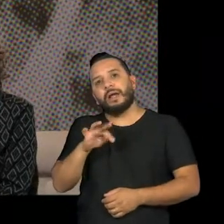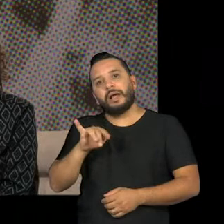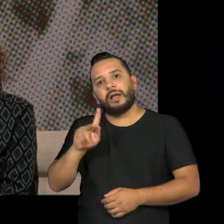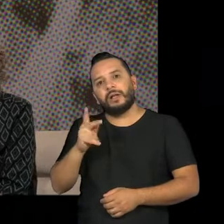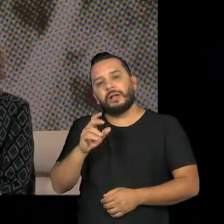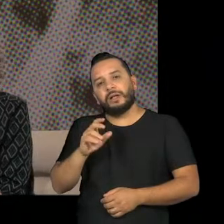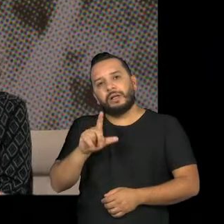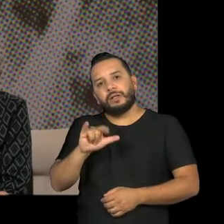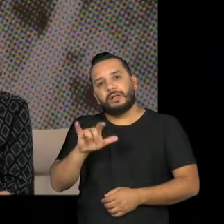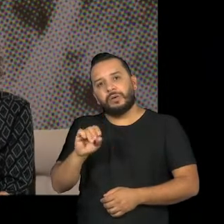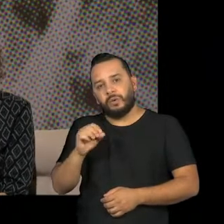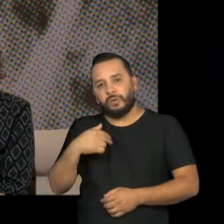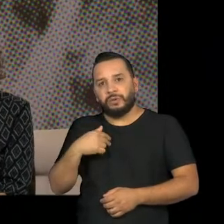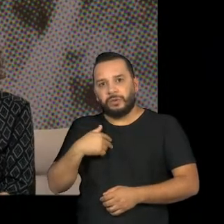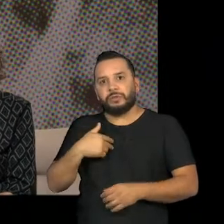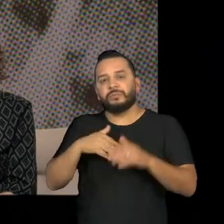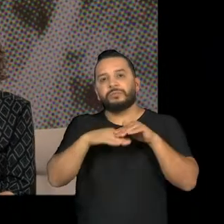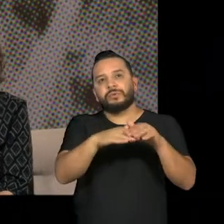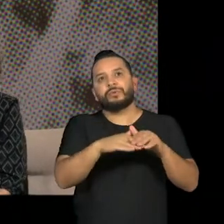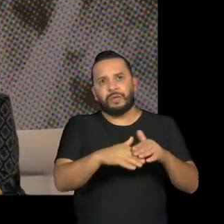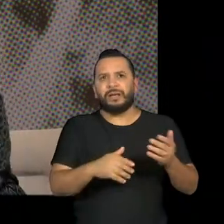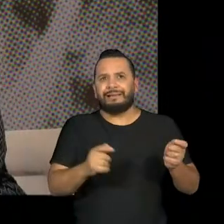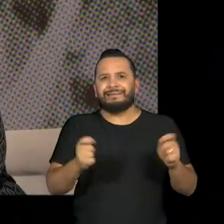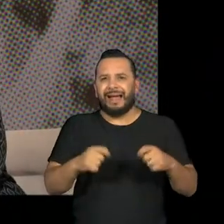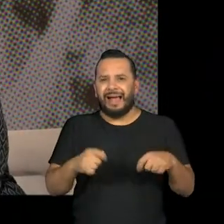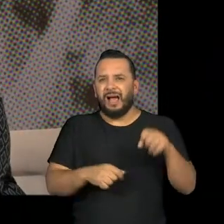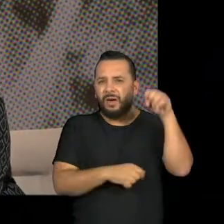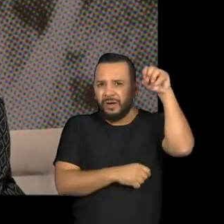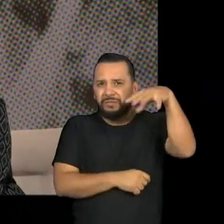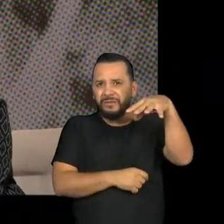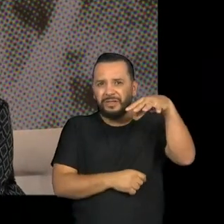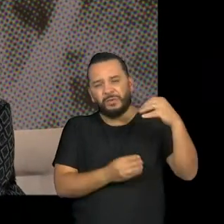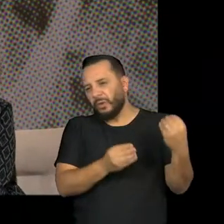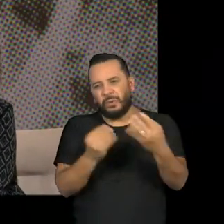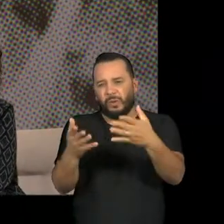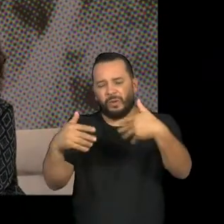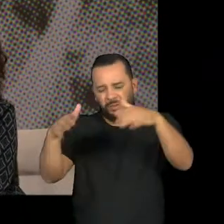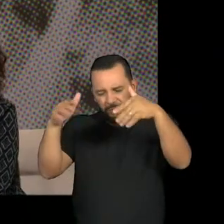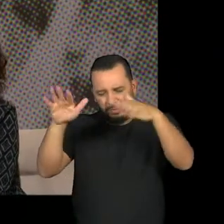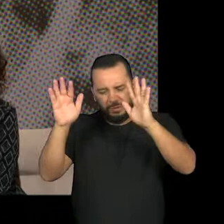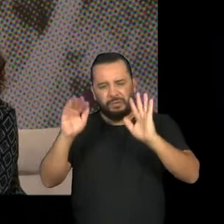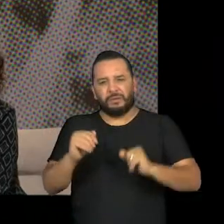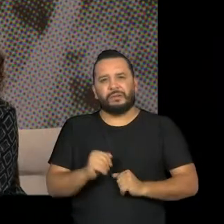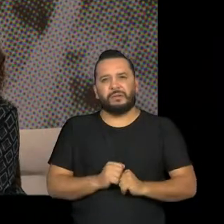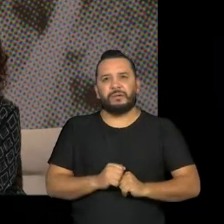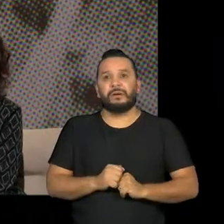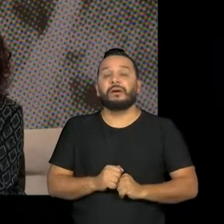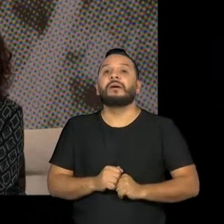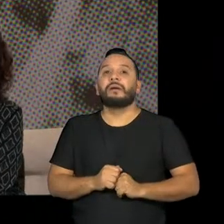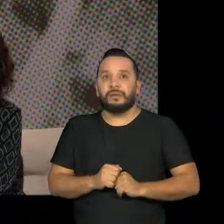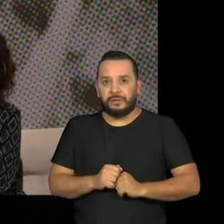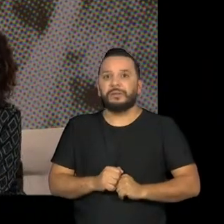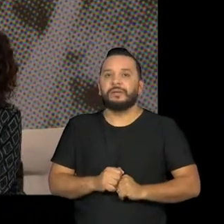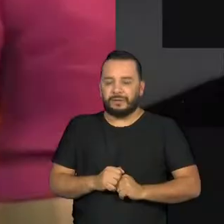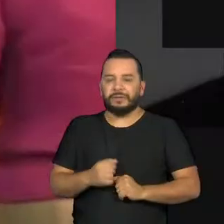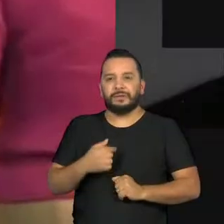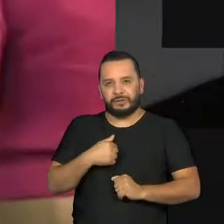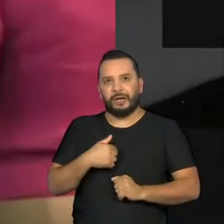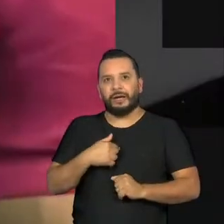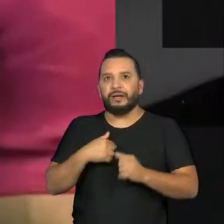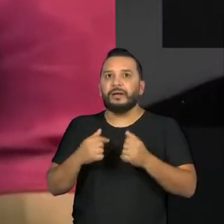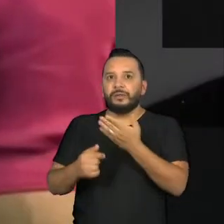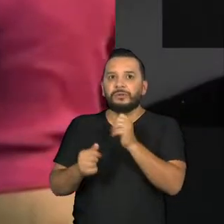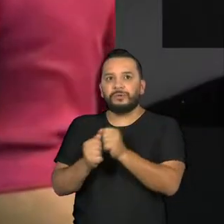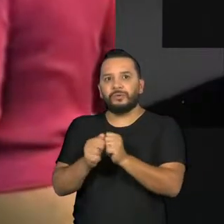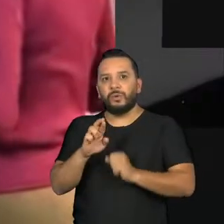nos disse isso, a gente foi falar com o Giancarlo, ele falou, um refletor não, toma, leva, né? E o Esperando Godot com o Rogério Cardoso,